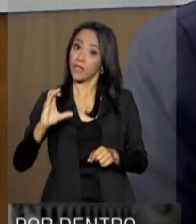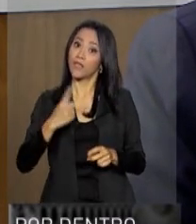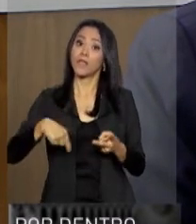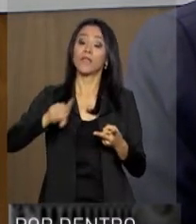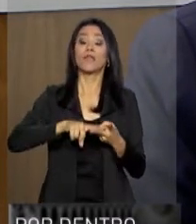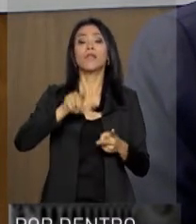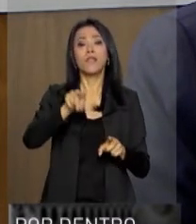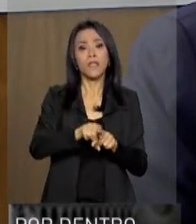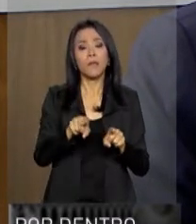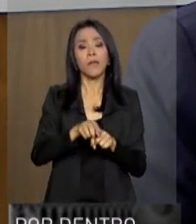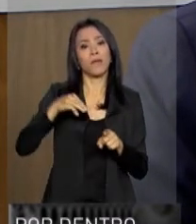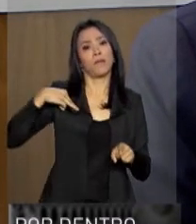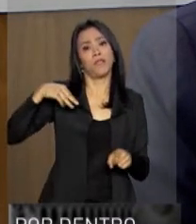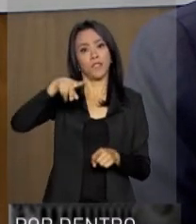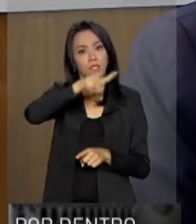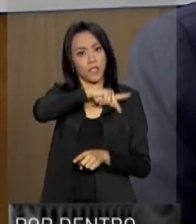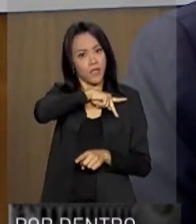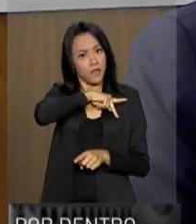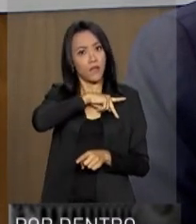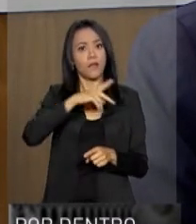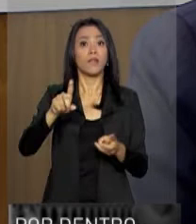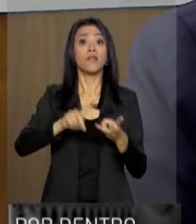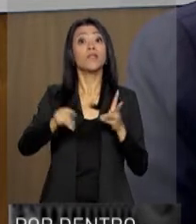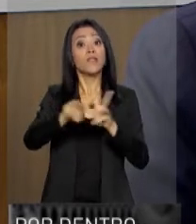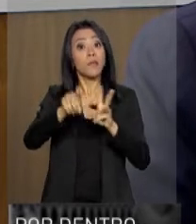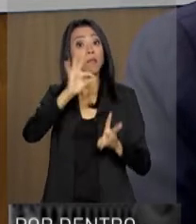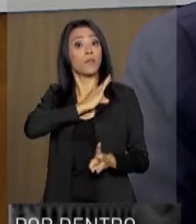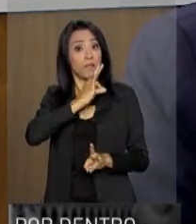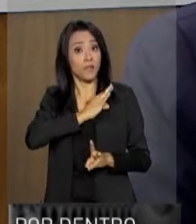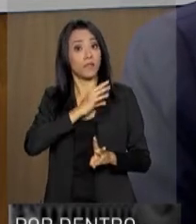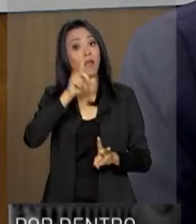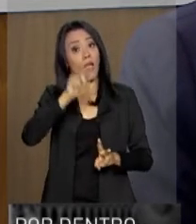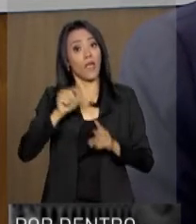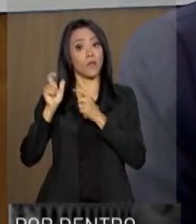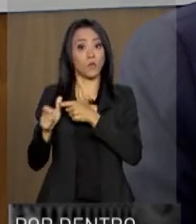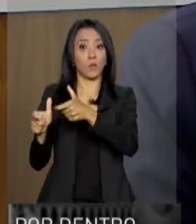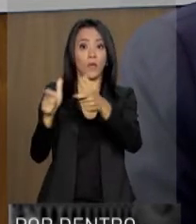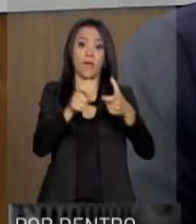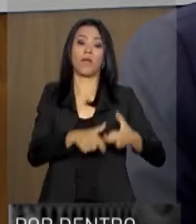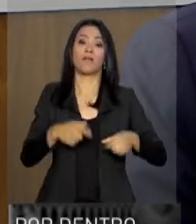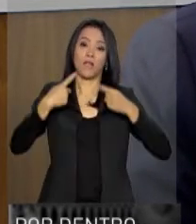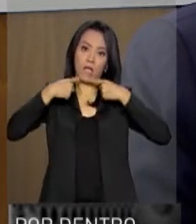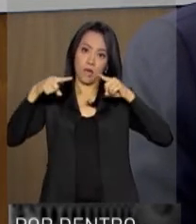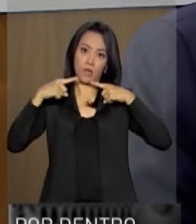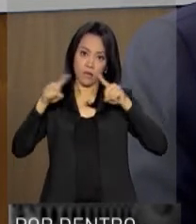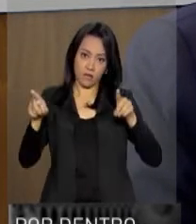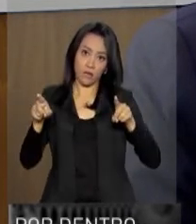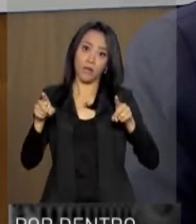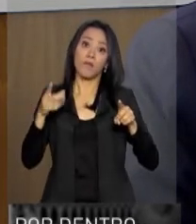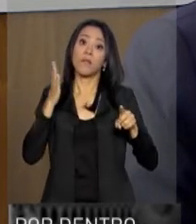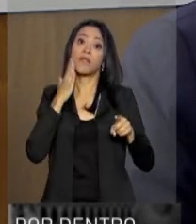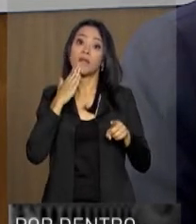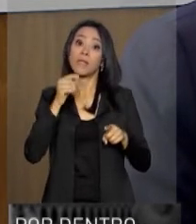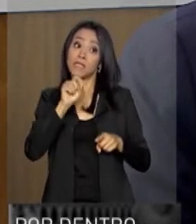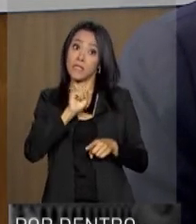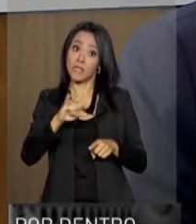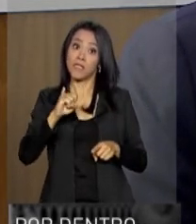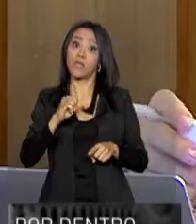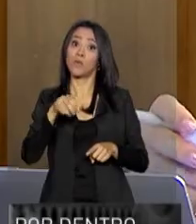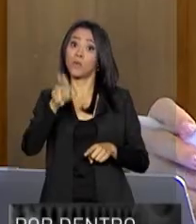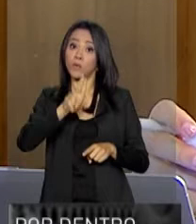público polícias todos eles para cumprir essa obrigação de zelar pelo bom uso dos recursos públicos